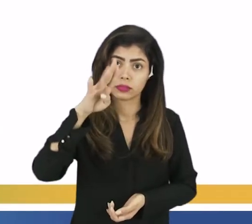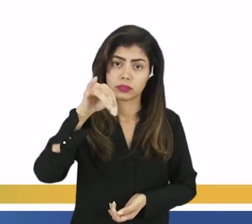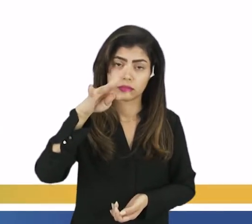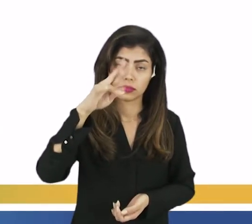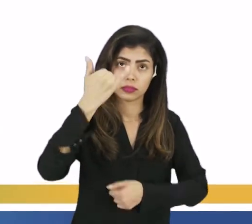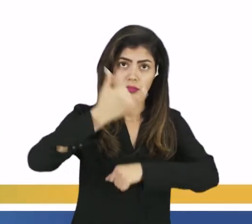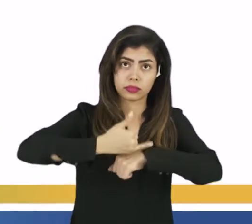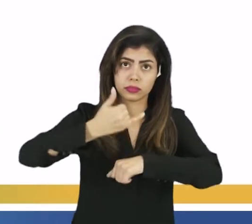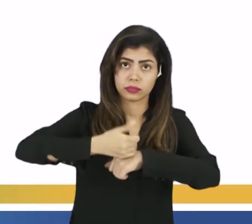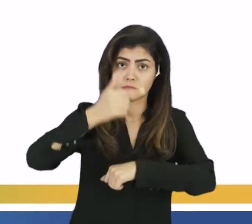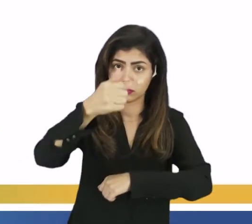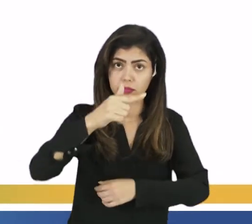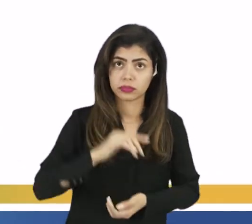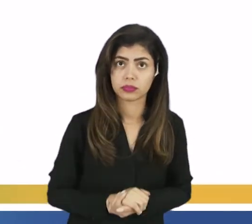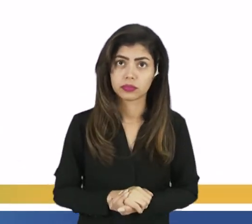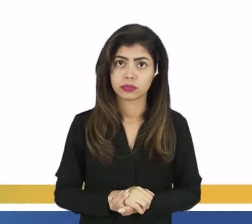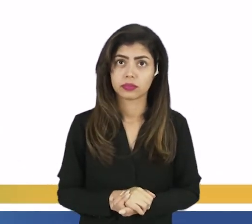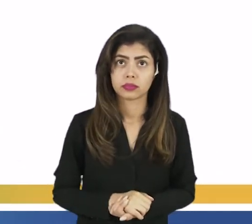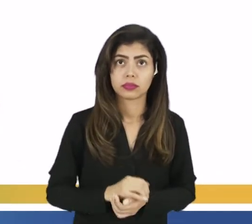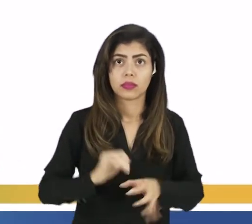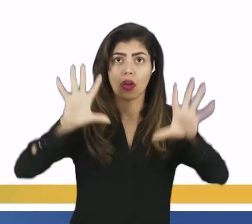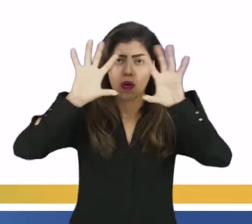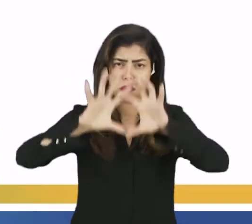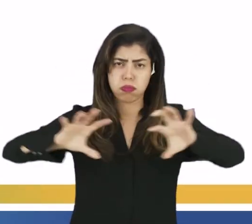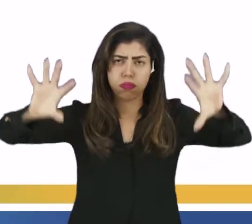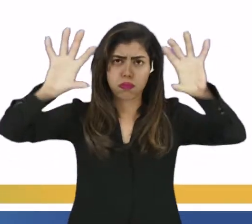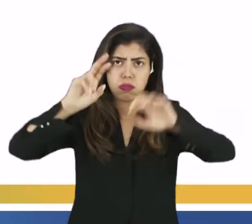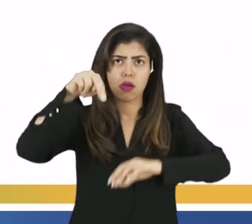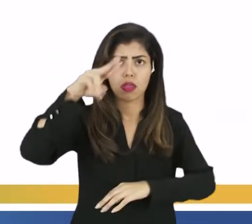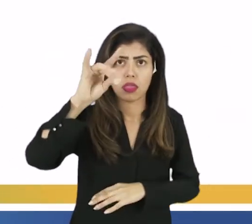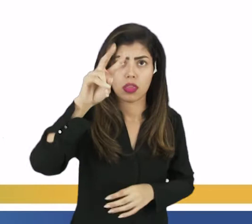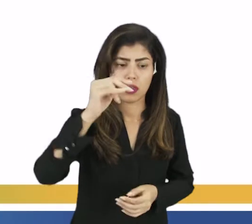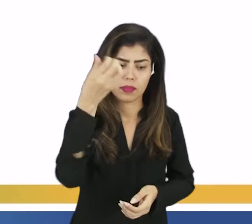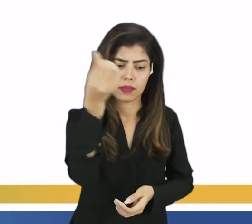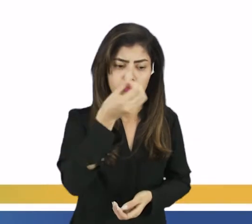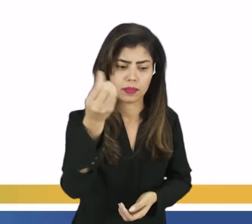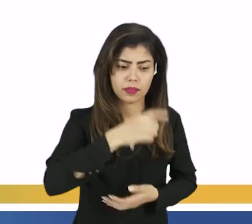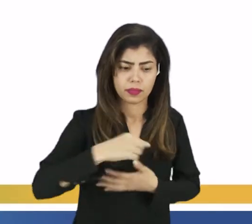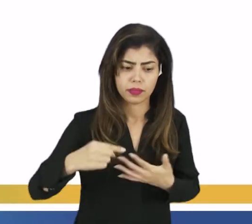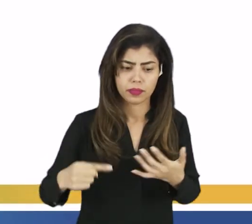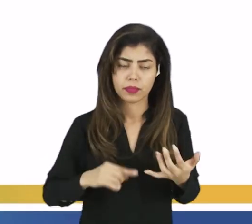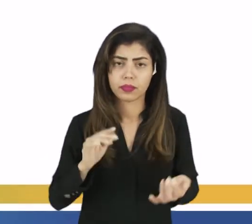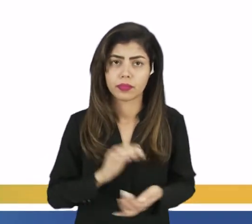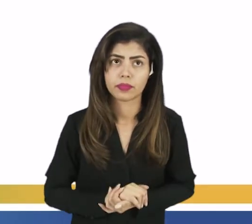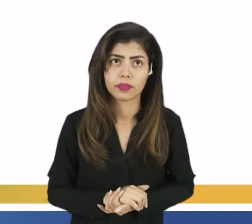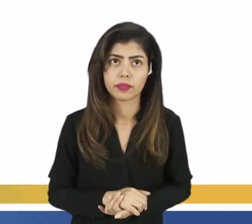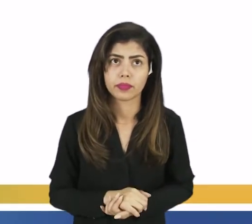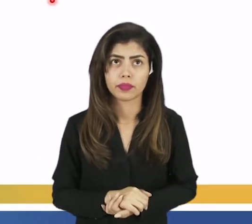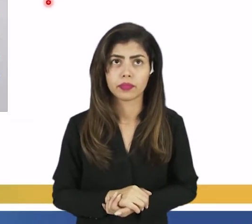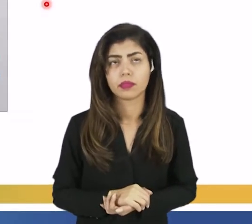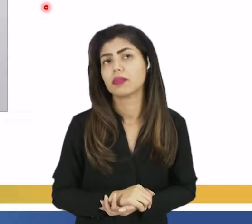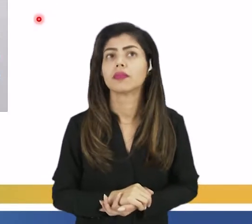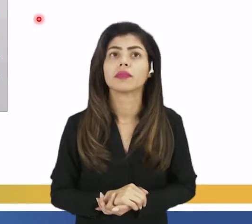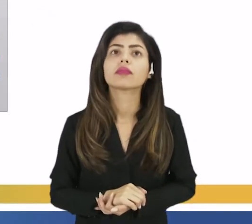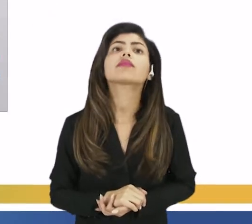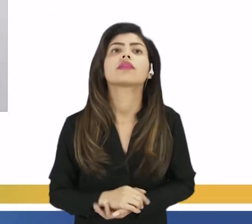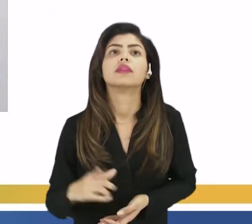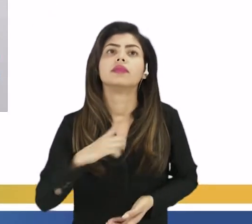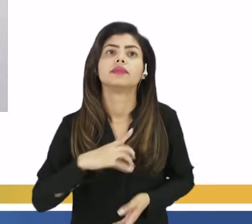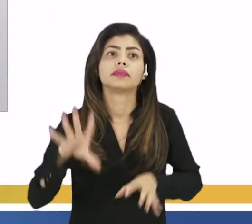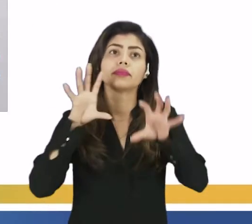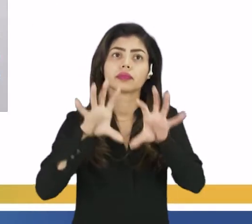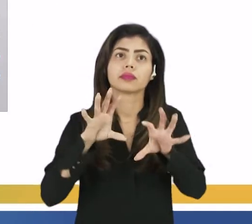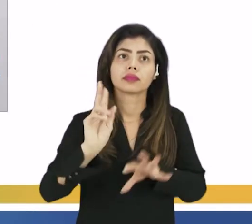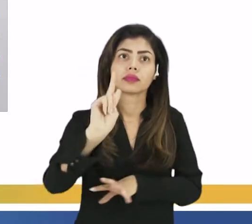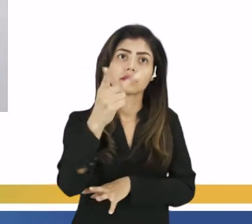que são sete e temos os gases nobres que são seis elementos e bom então nós